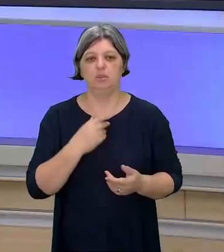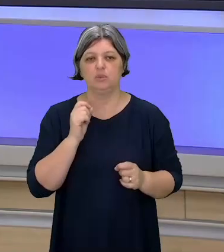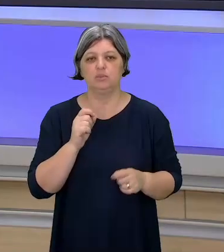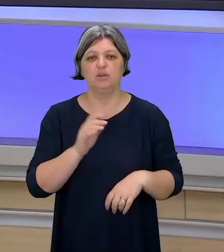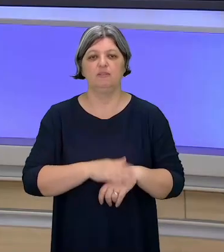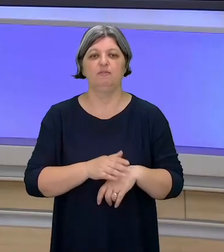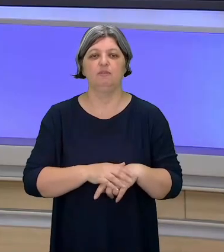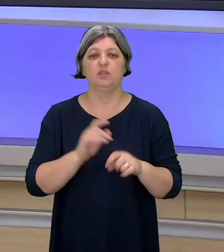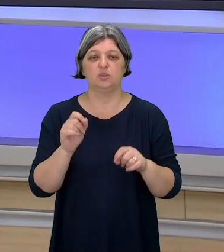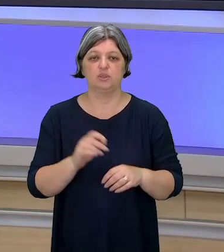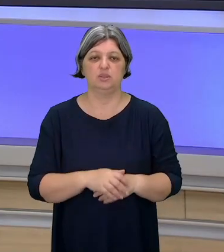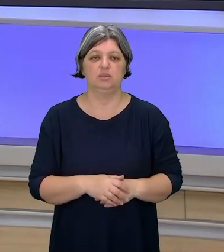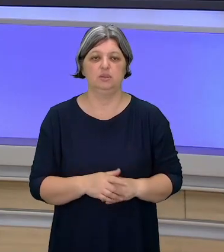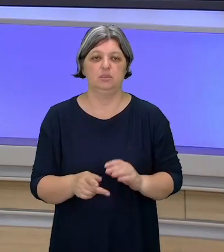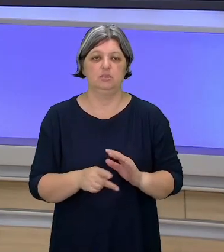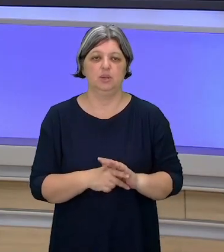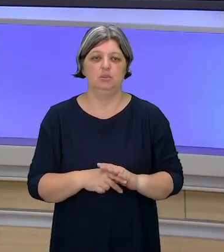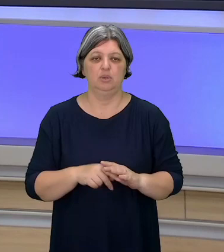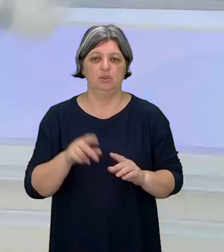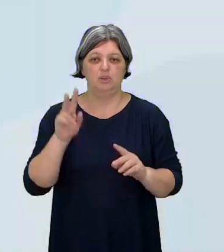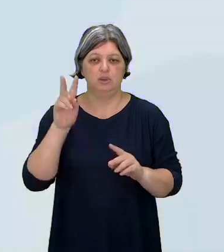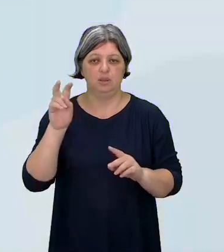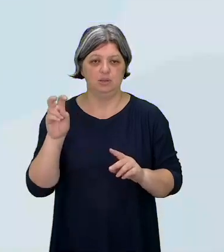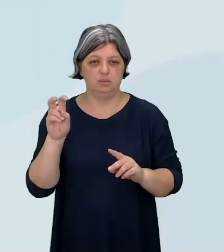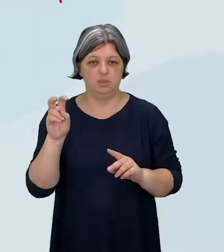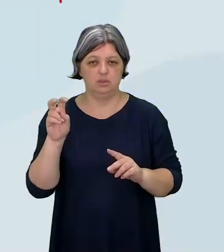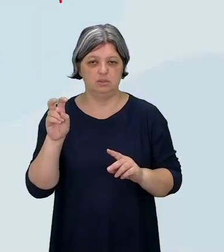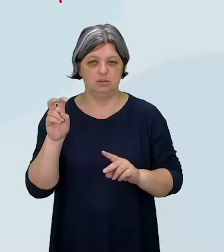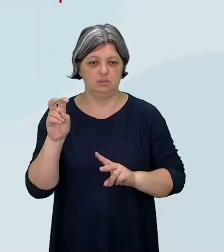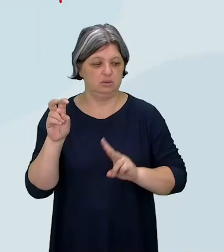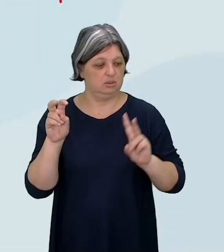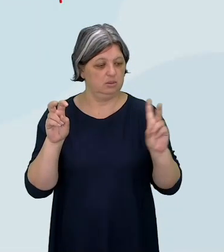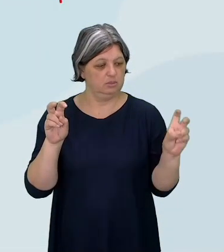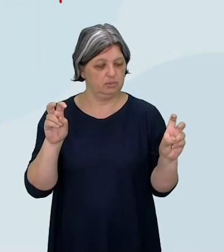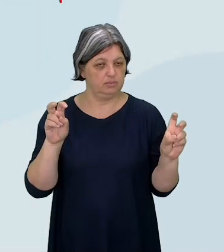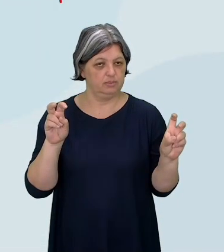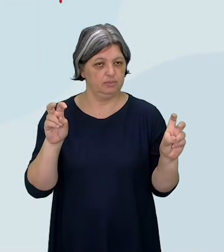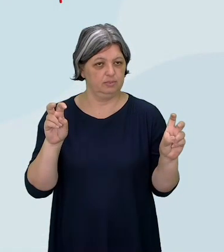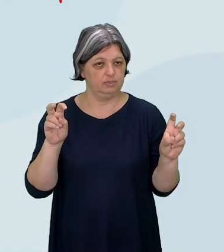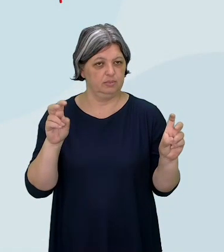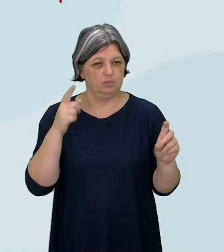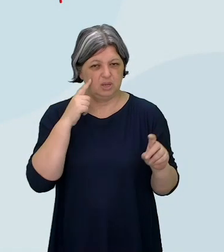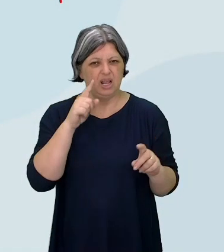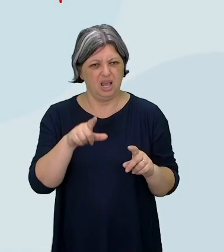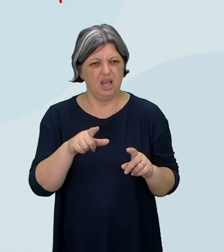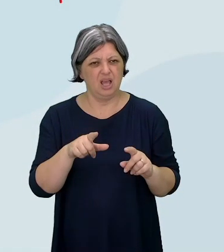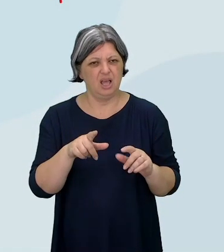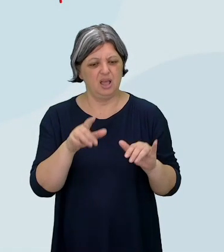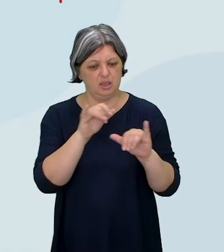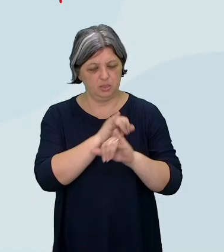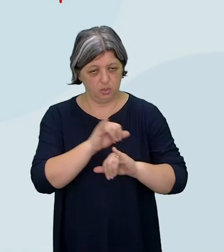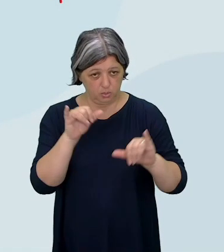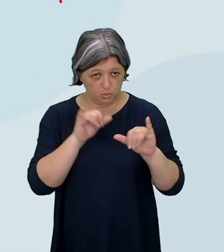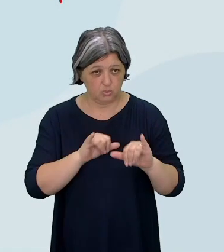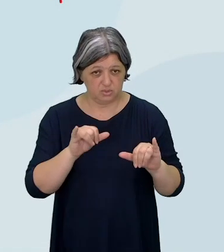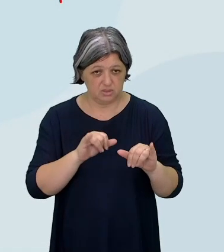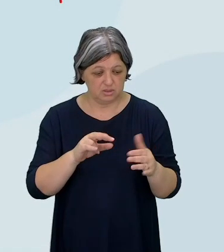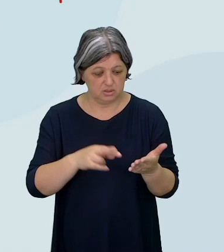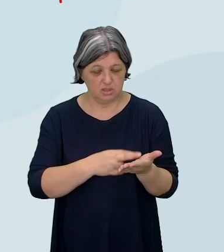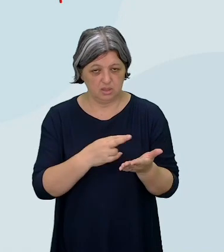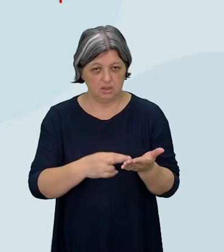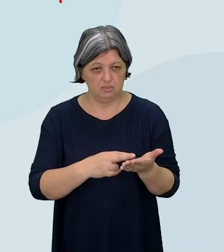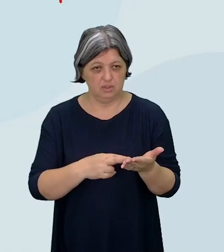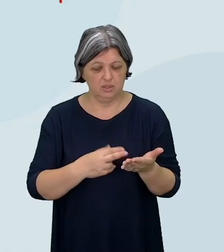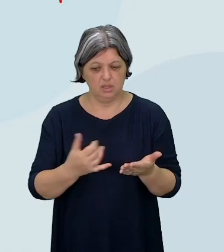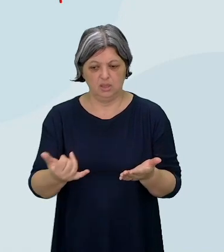faço? Eu jogo uma aspas aqui, ó. E eu falo, gente, eu peguei essa notícia da revista FAPESP e ela tá